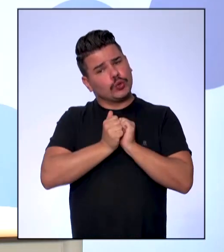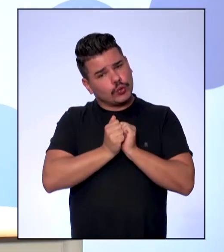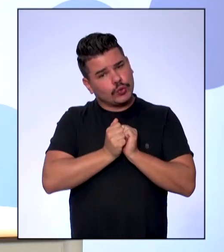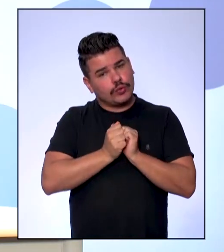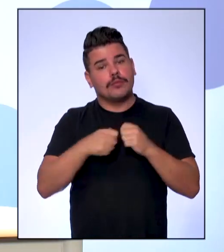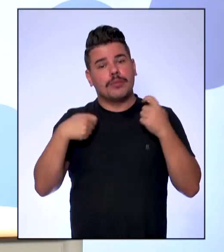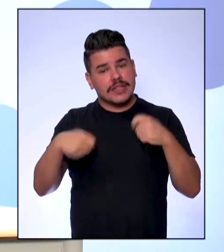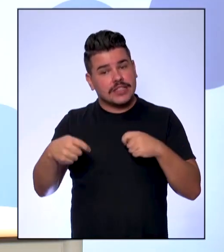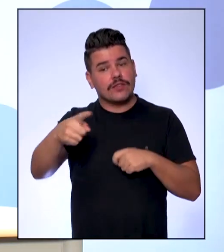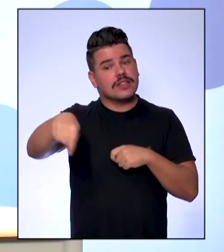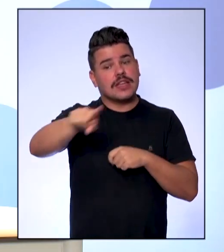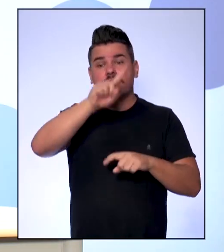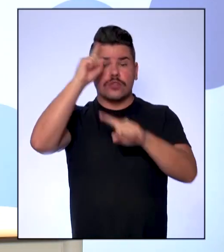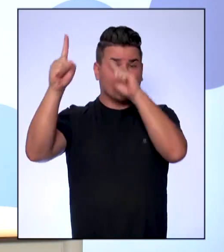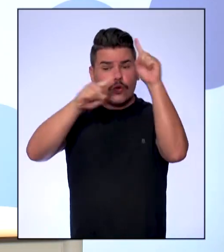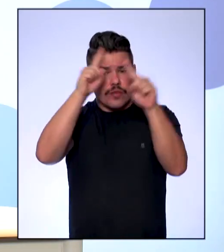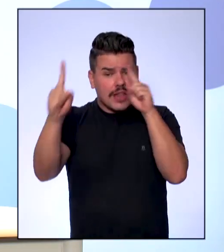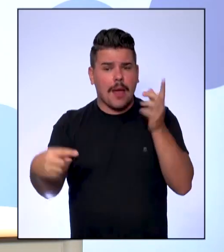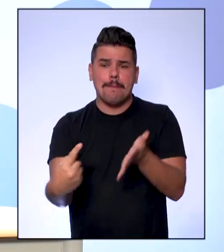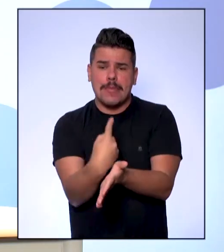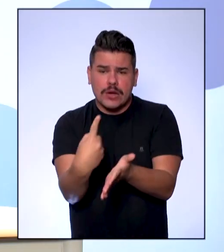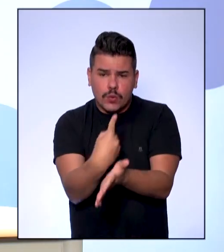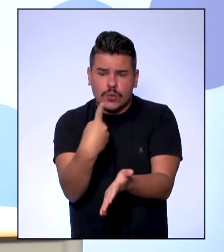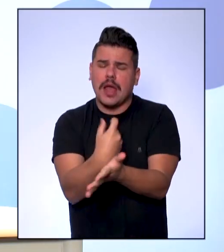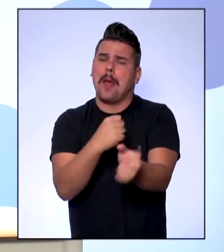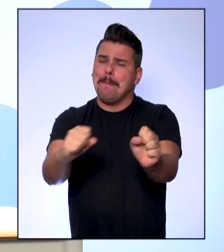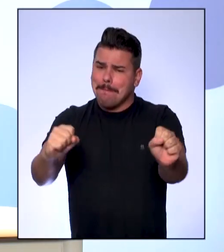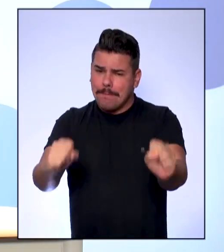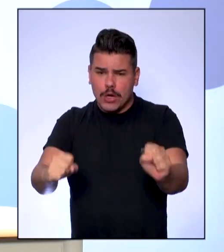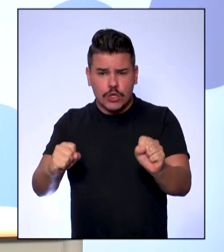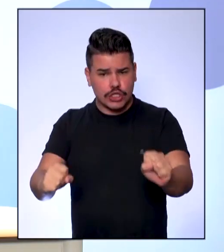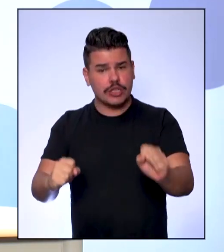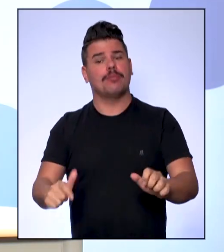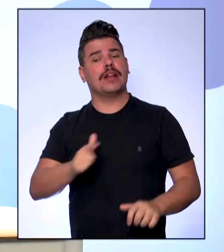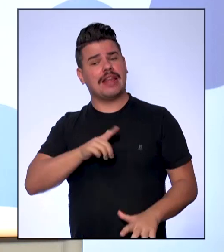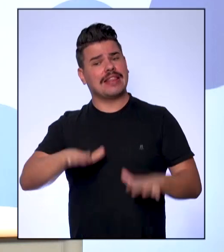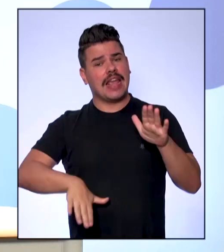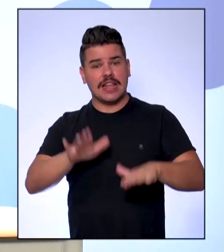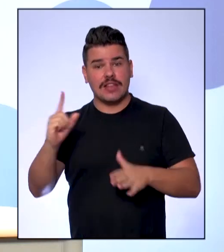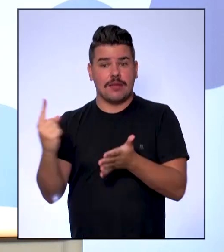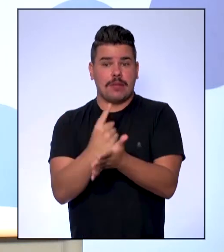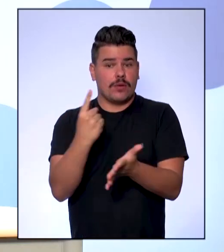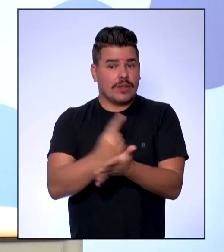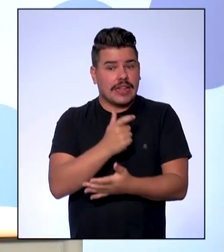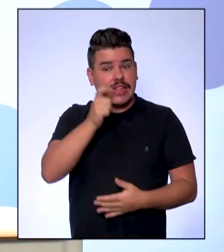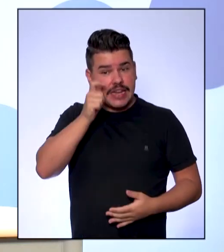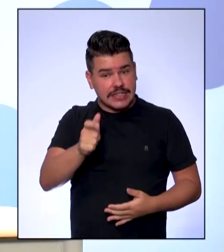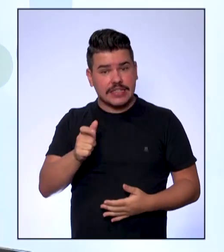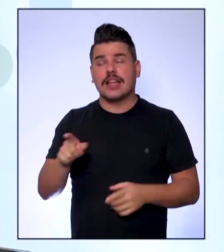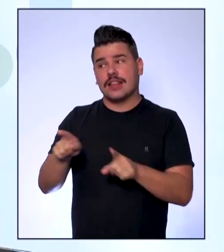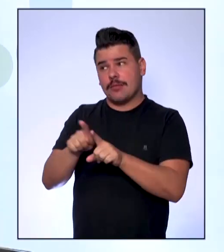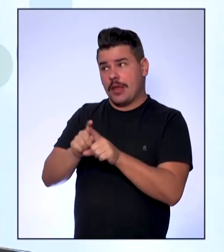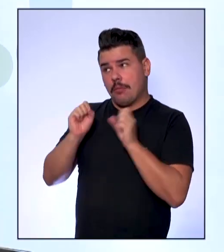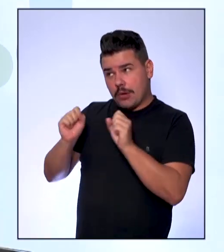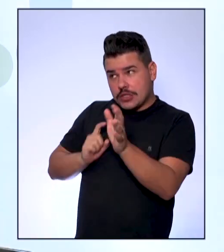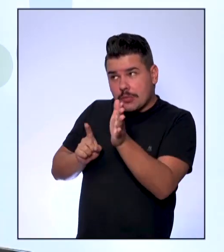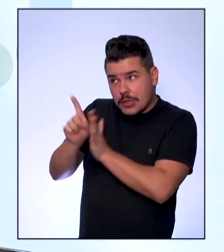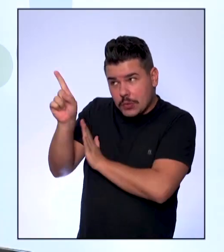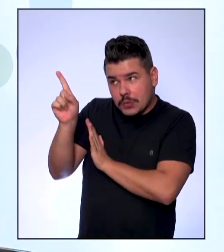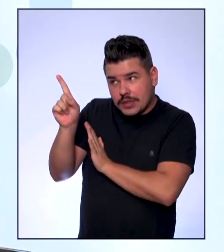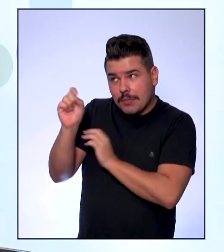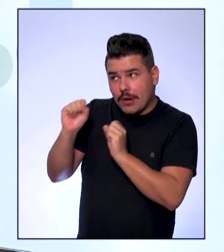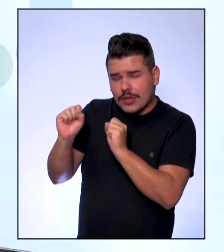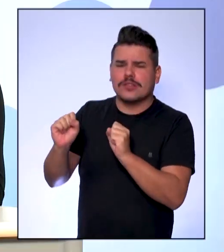vocês mandem perguntas, né? Existem perguntas super interessantes. Aliás, eu gostaria de fazer uma. Posso?